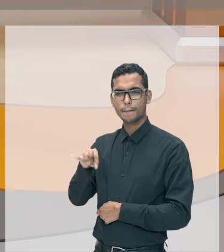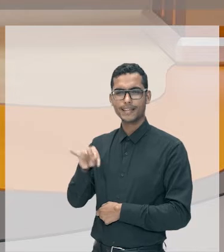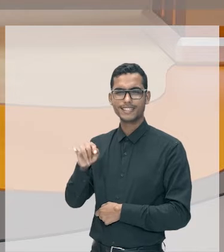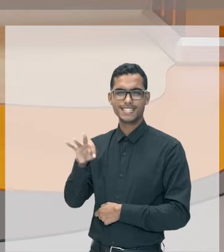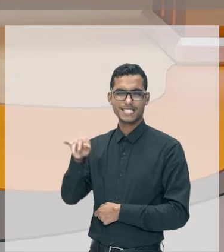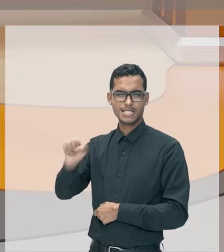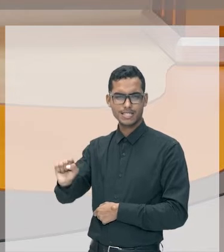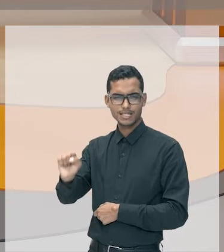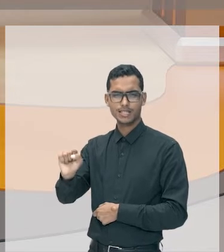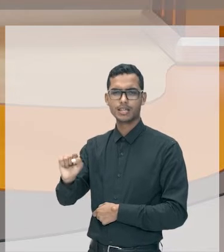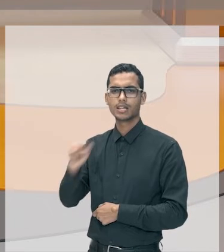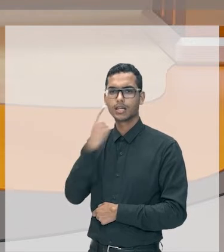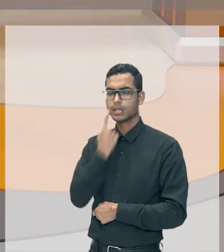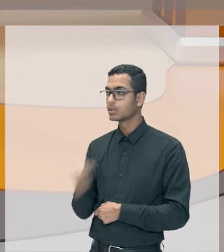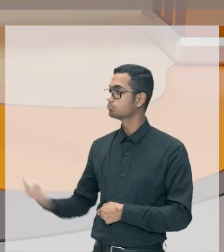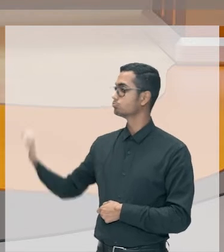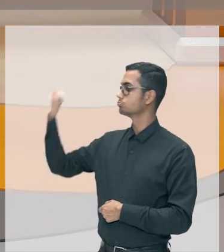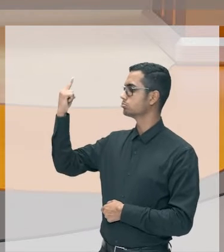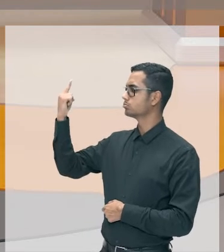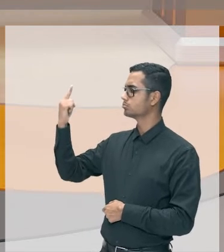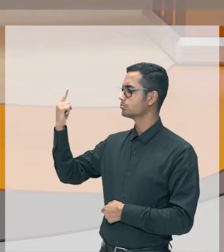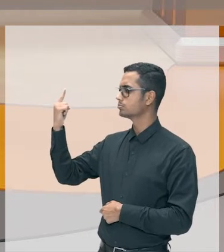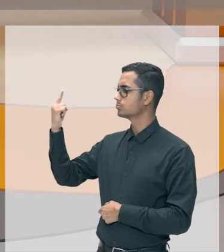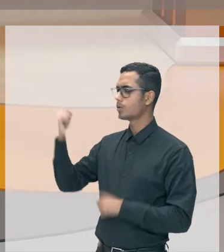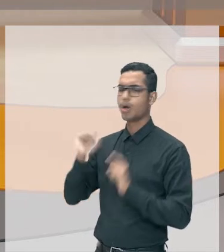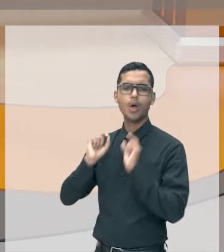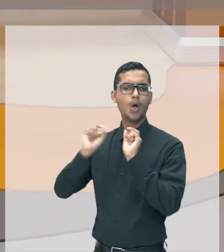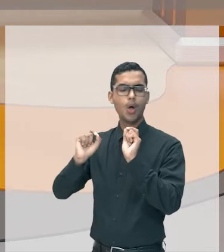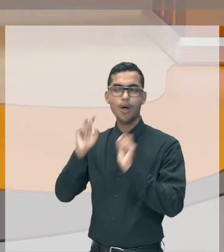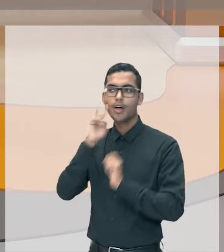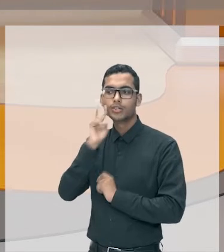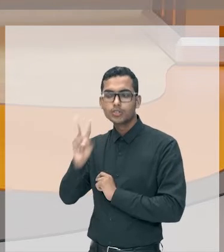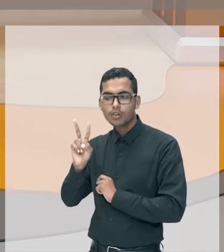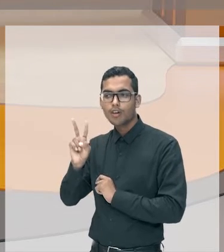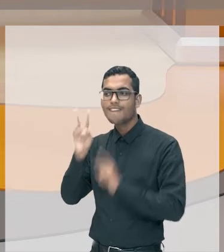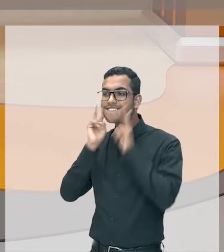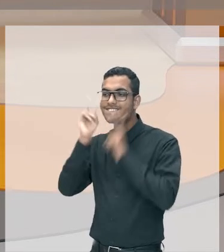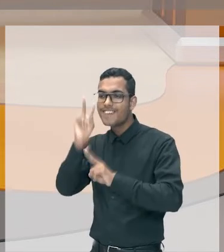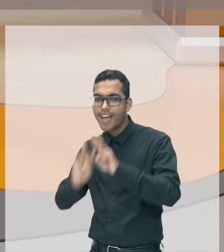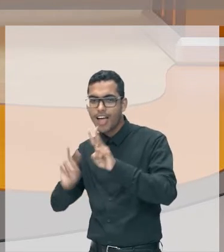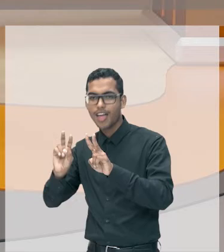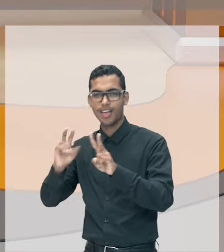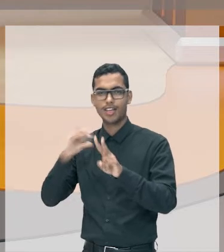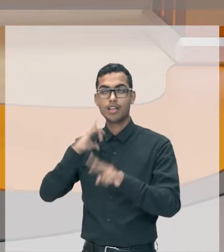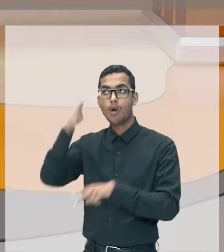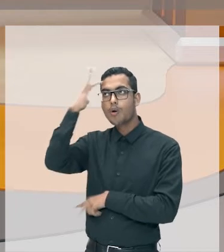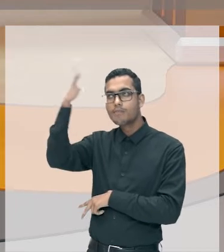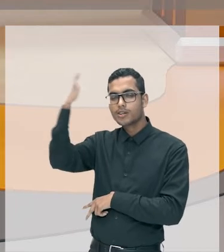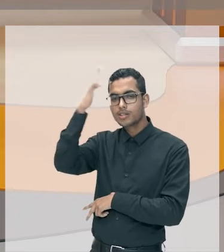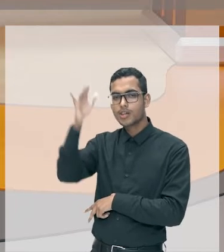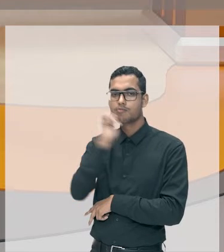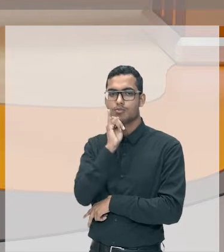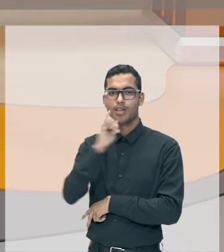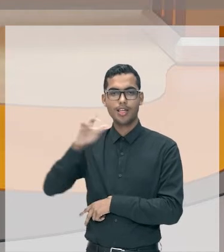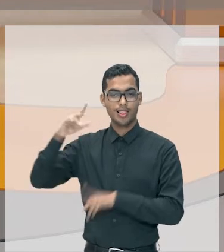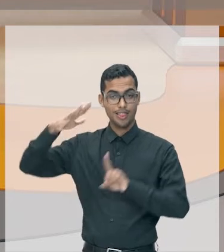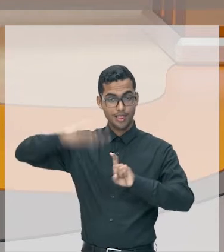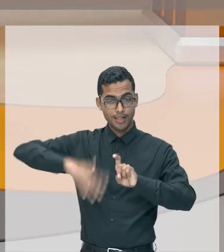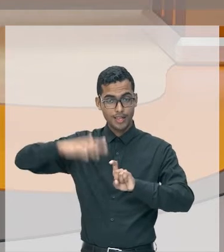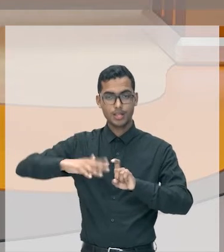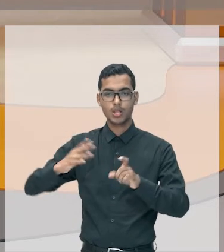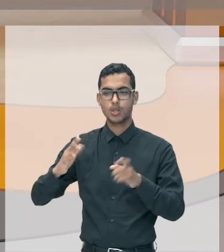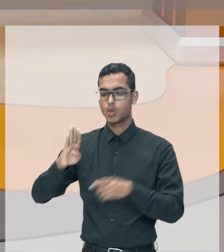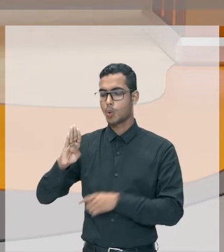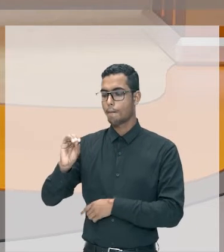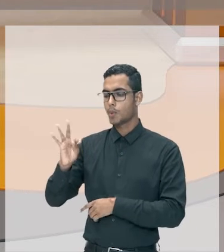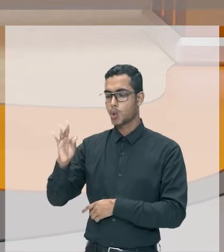tocamos. Por exemplo, a lenda do Boto é uma fonte imaterial. Por quê? A gente conhece a lenda